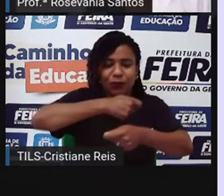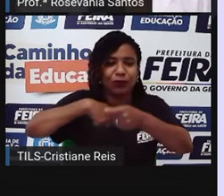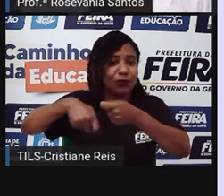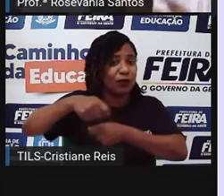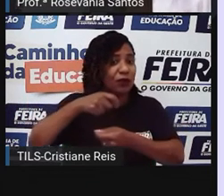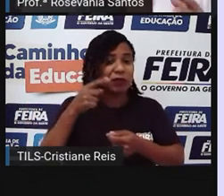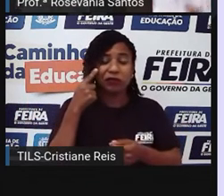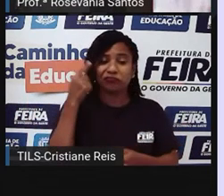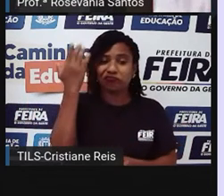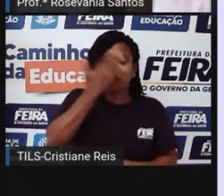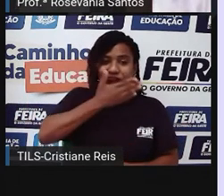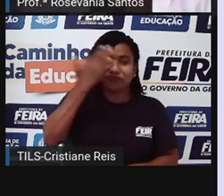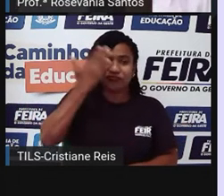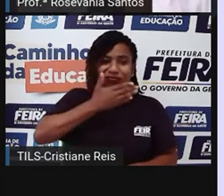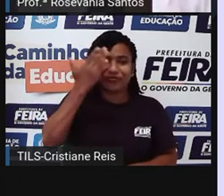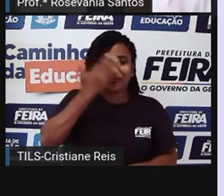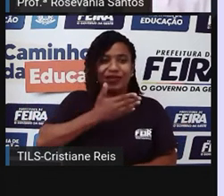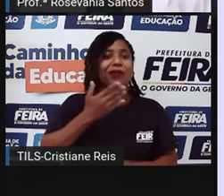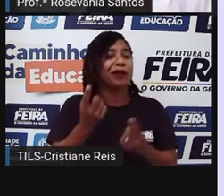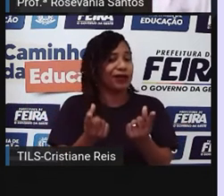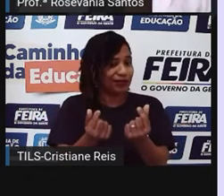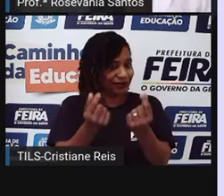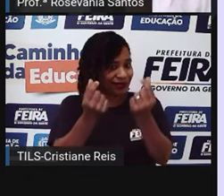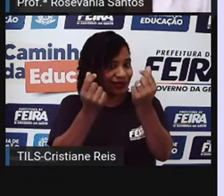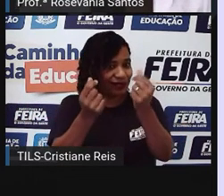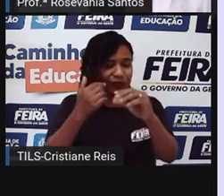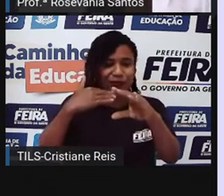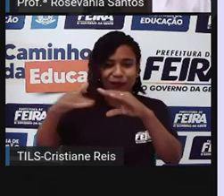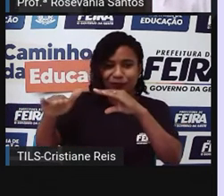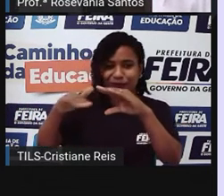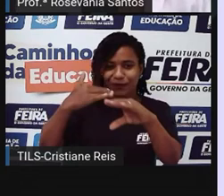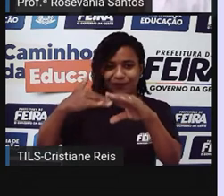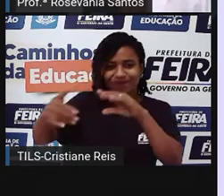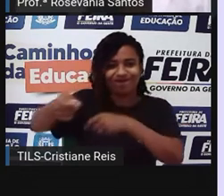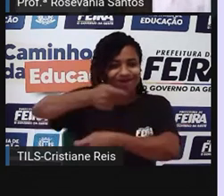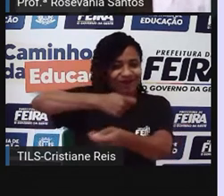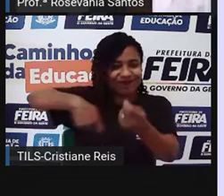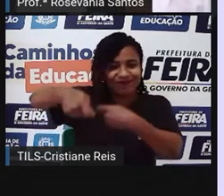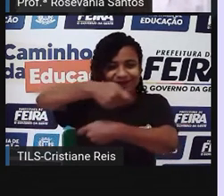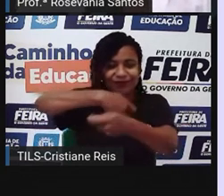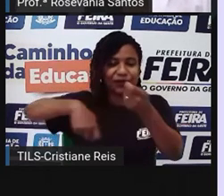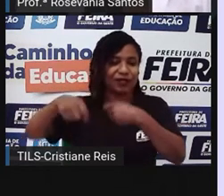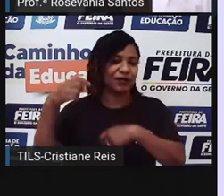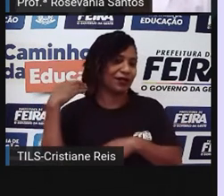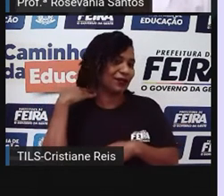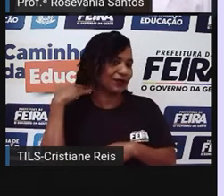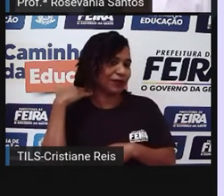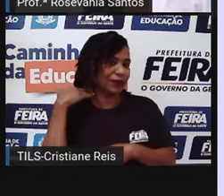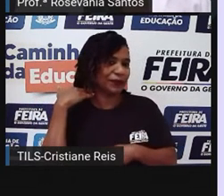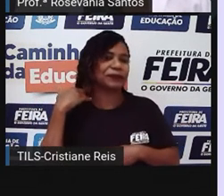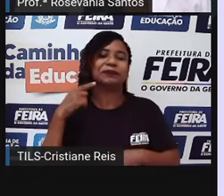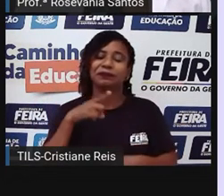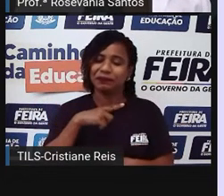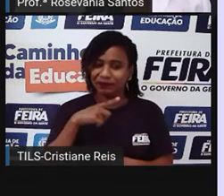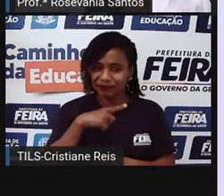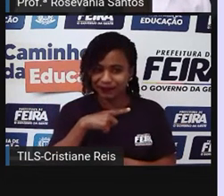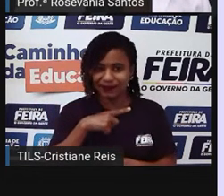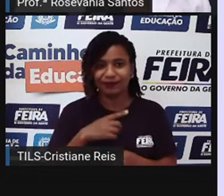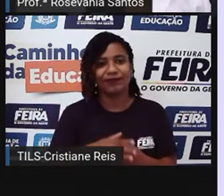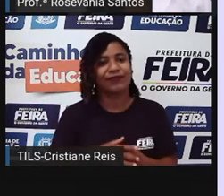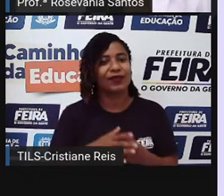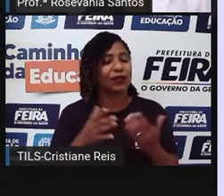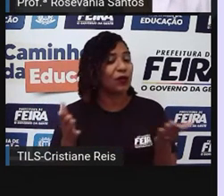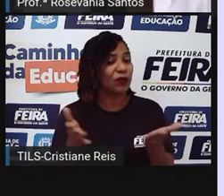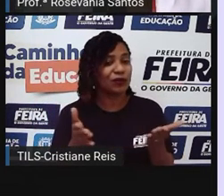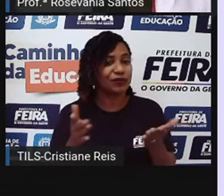gente dar conta mesmo, especificamente, dessa movimentação toda aí que a gente vem fazendo, né? Basta que a gente fale hoje